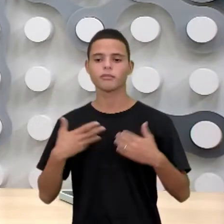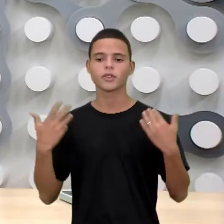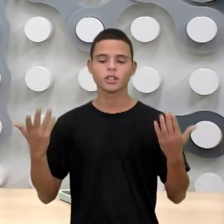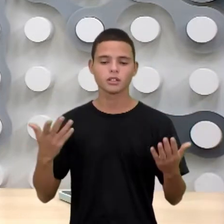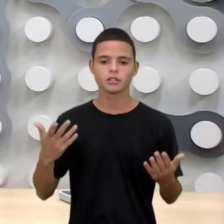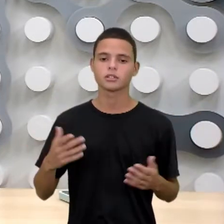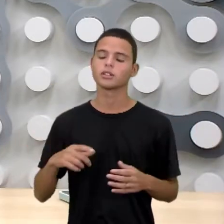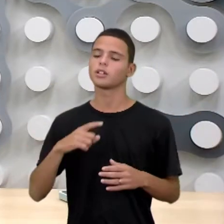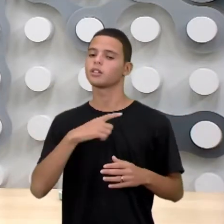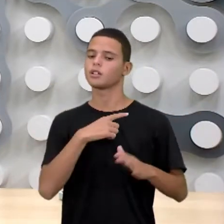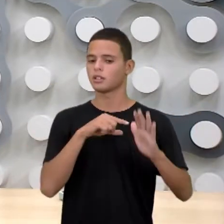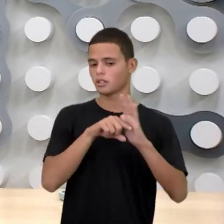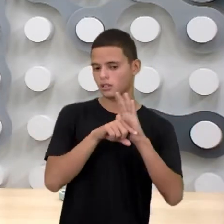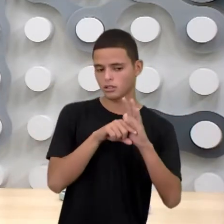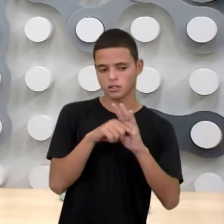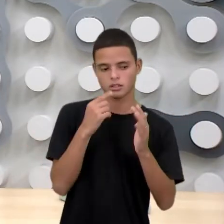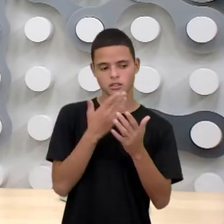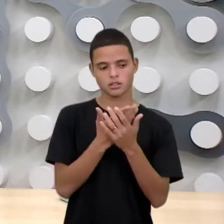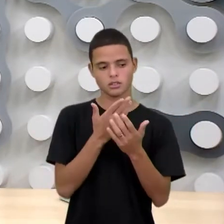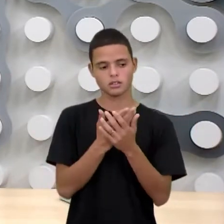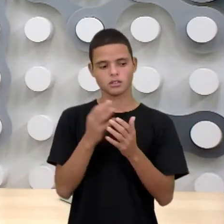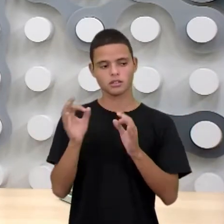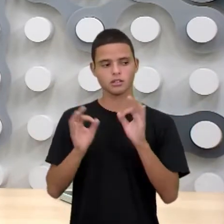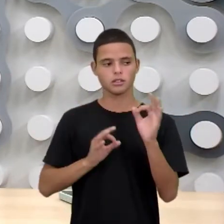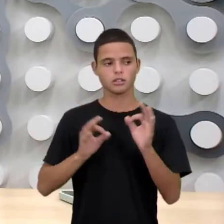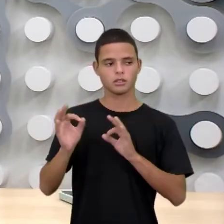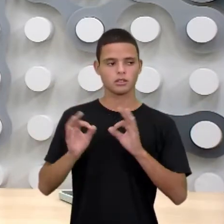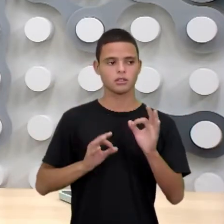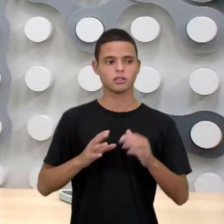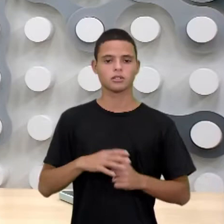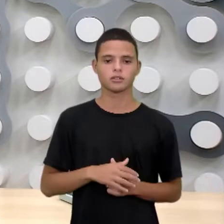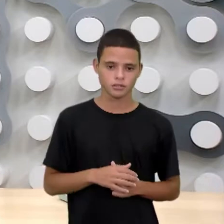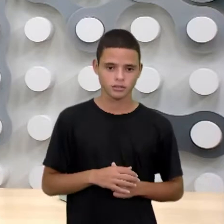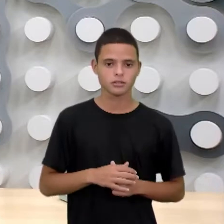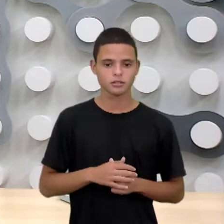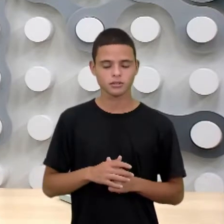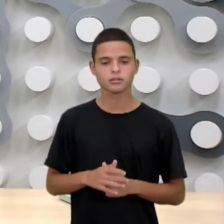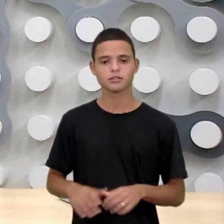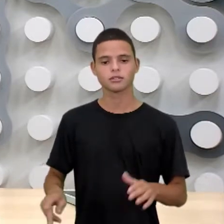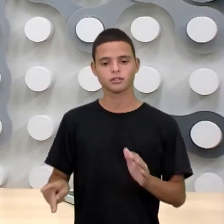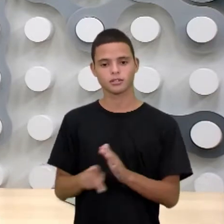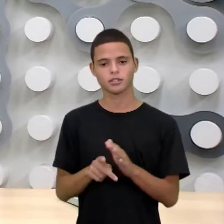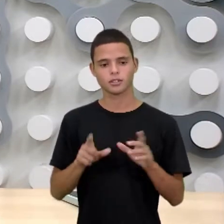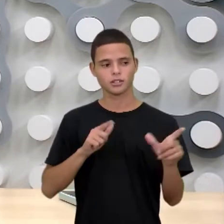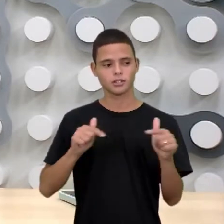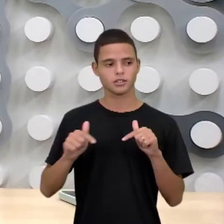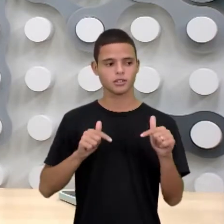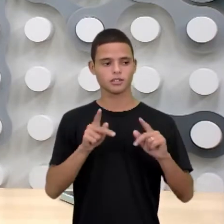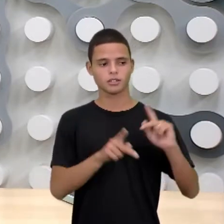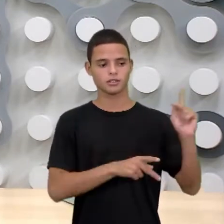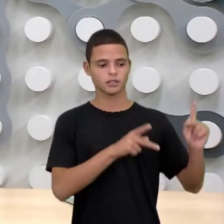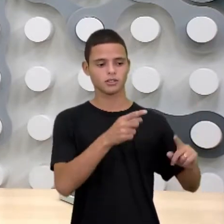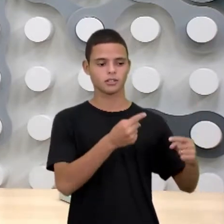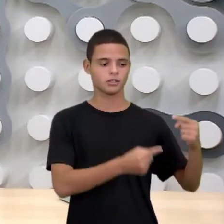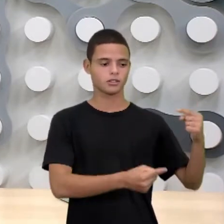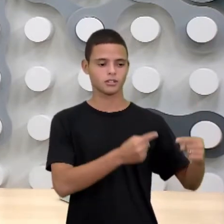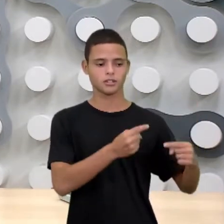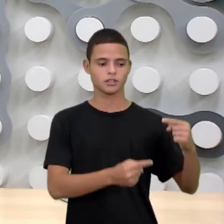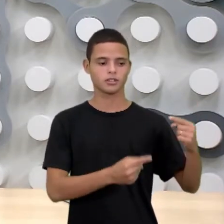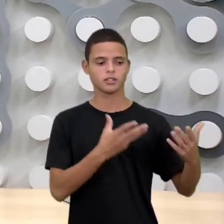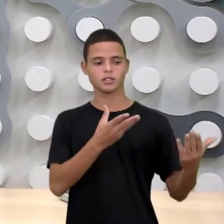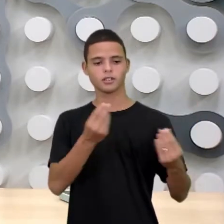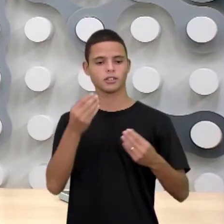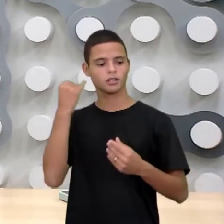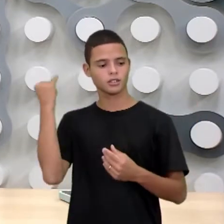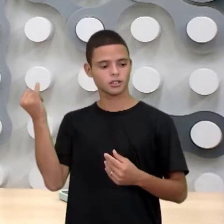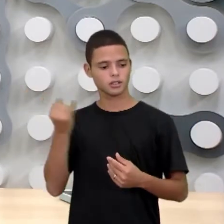aí uma pesquisa que é feita aí para os governos aí estará trabalhando aí as políticas públicas. Então é muito importante